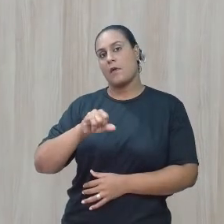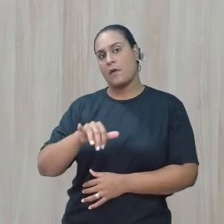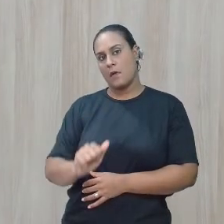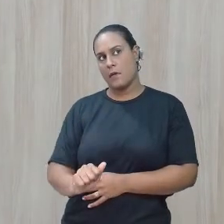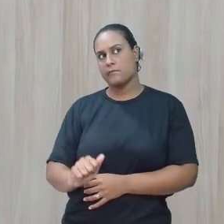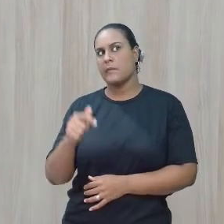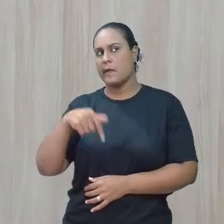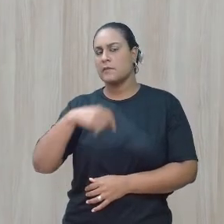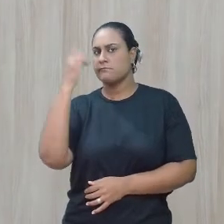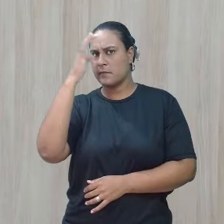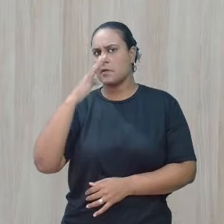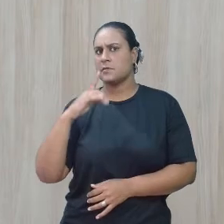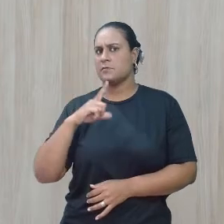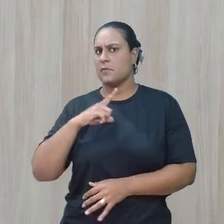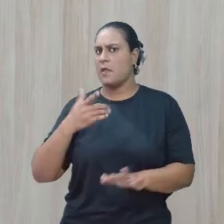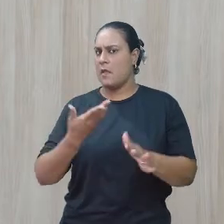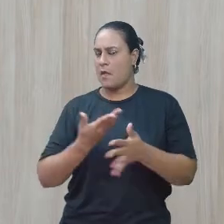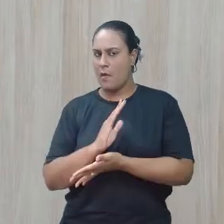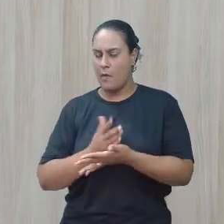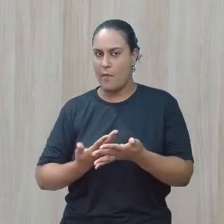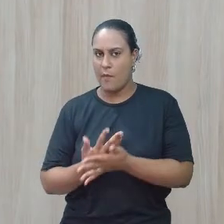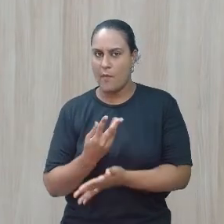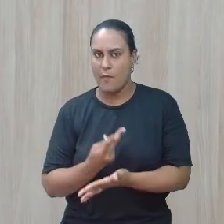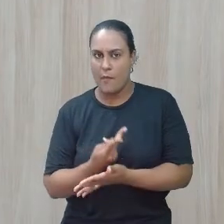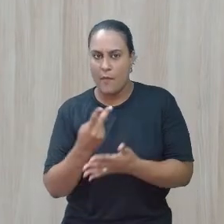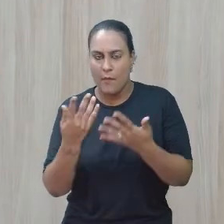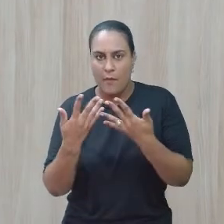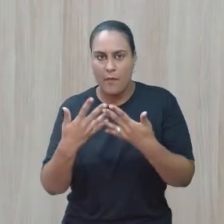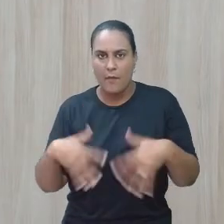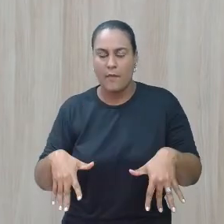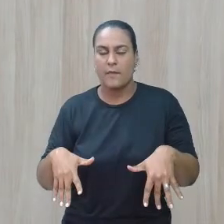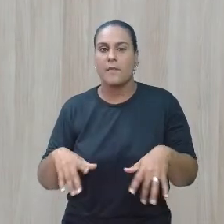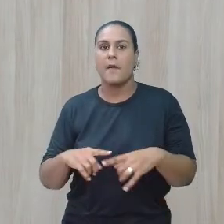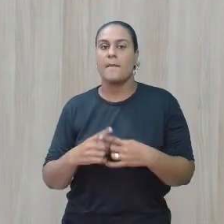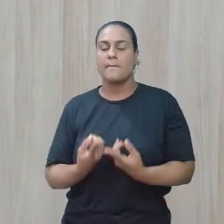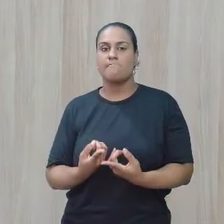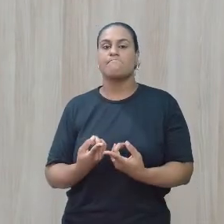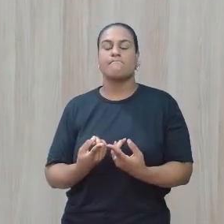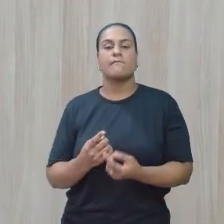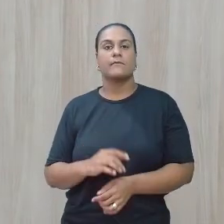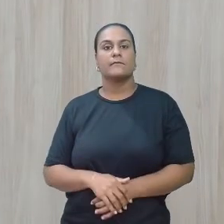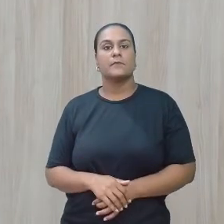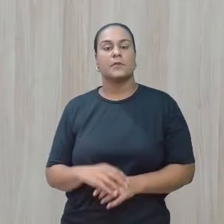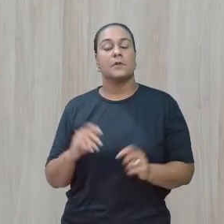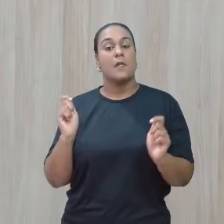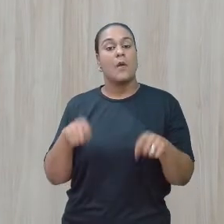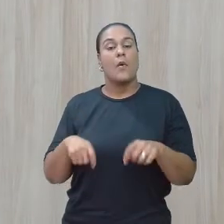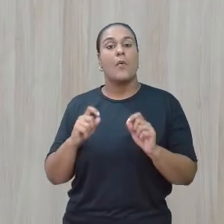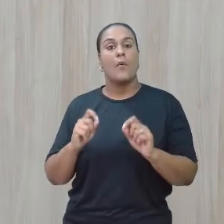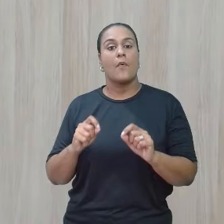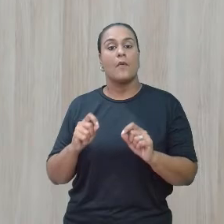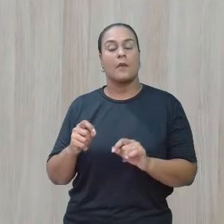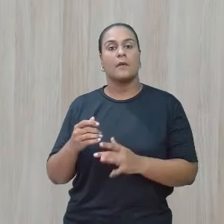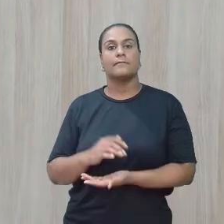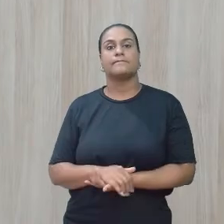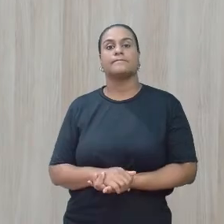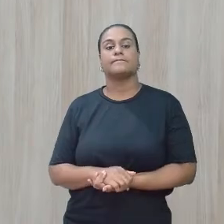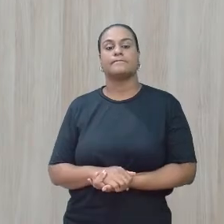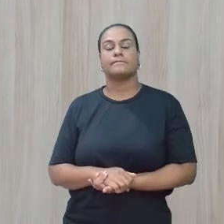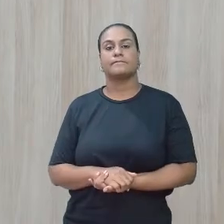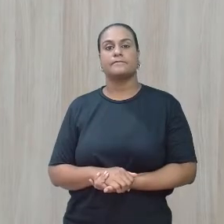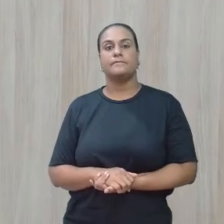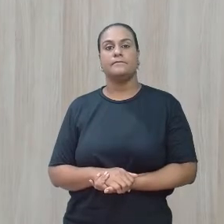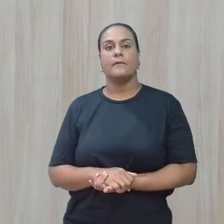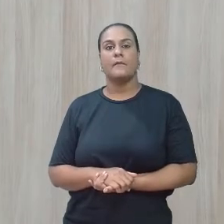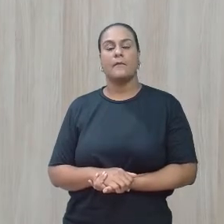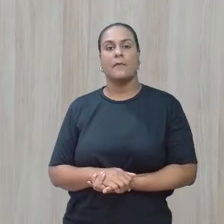fenômenos naturais, mas esses fenômenos podem causar desastres naturais, né? Porque causam impacto nas nossas